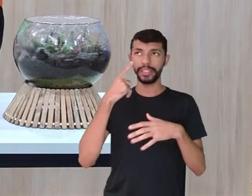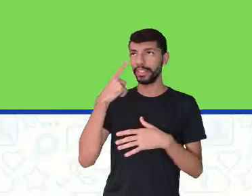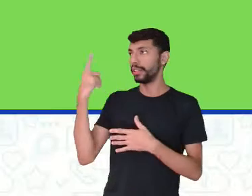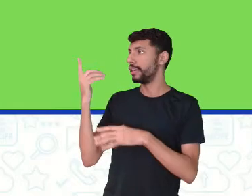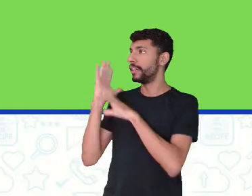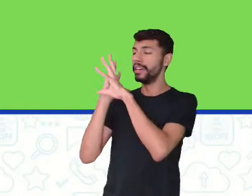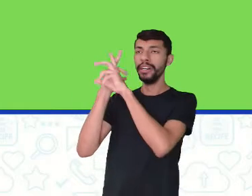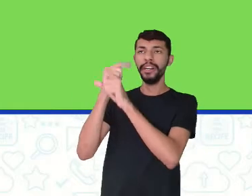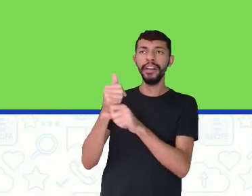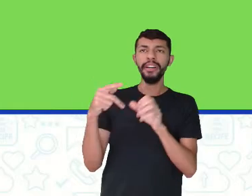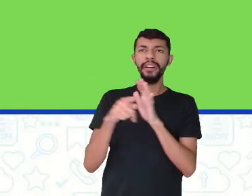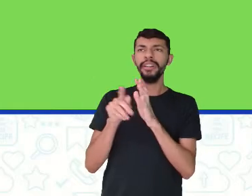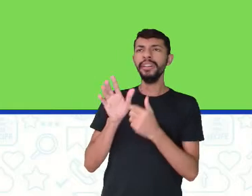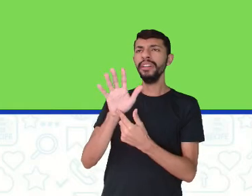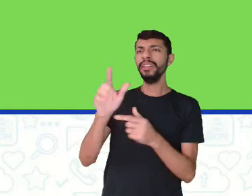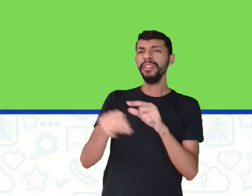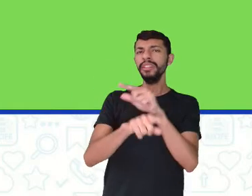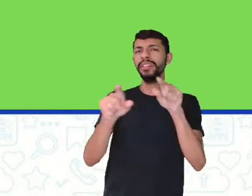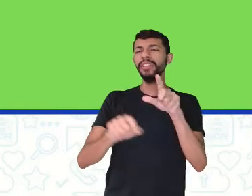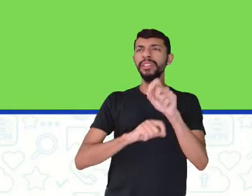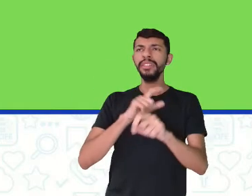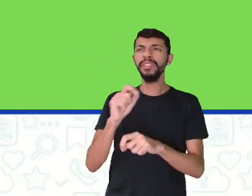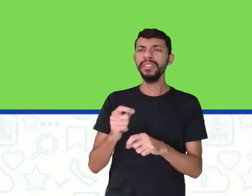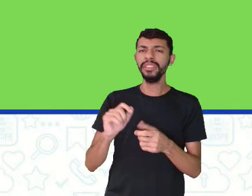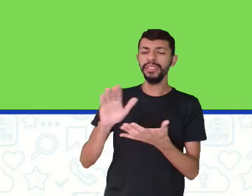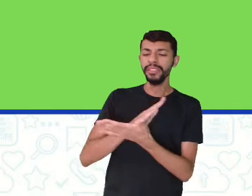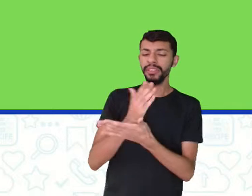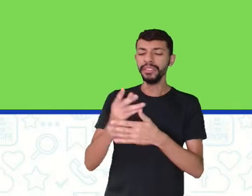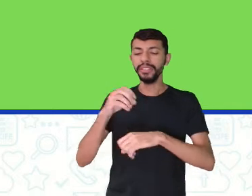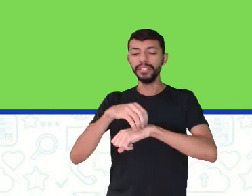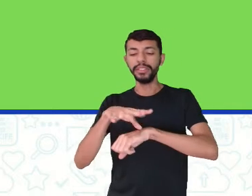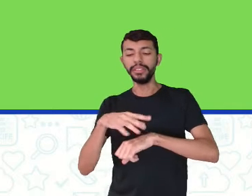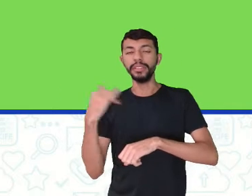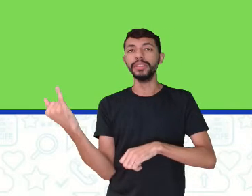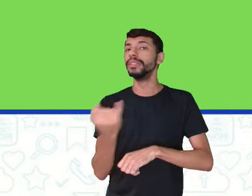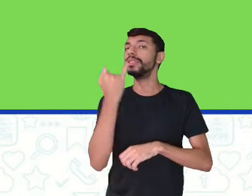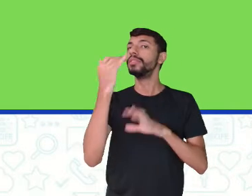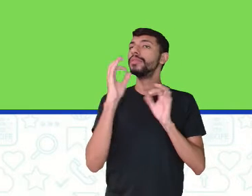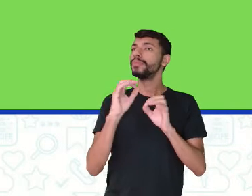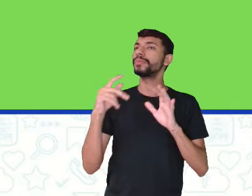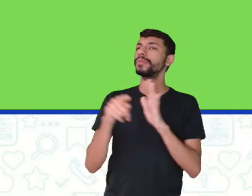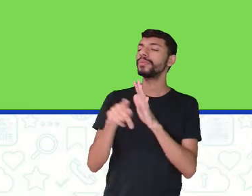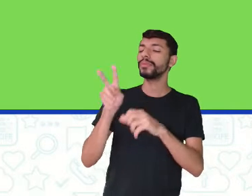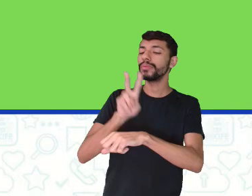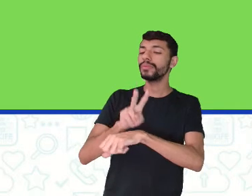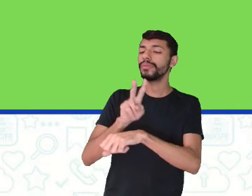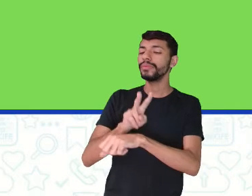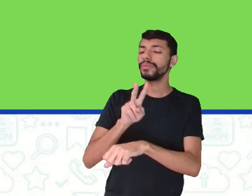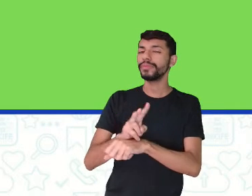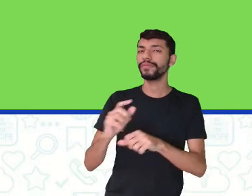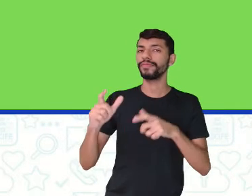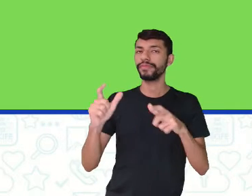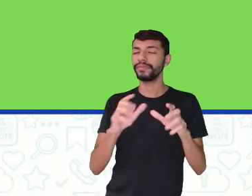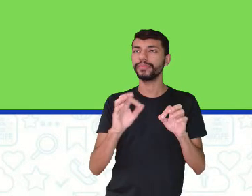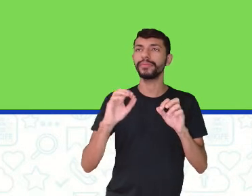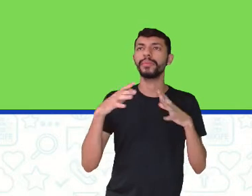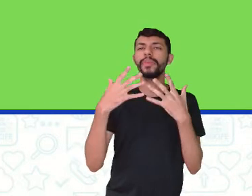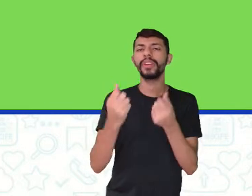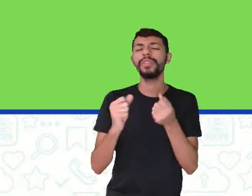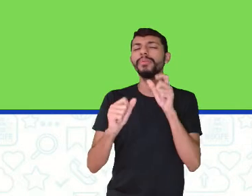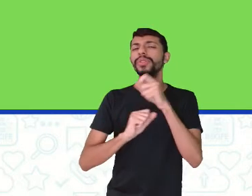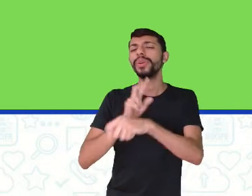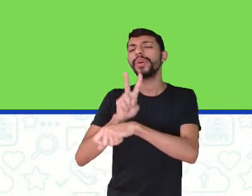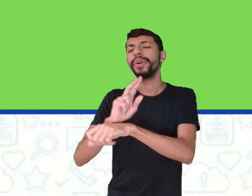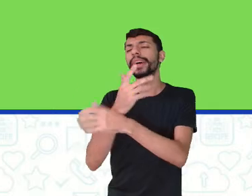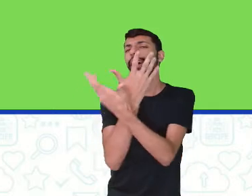trouxe para vocês assim, revendo, umas dicas importantes, não é, para preservar o ambiente. Então, vamos preservar as